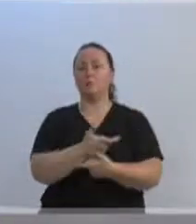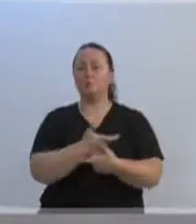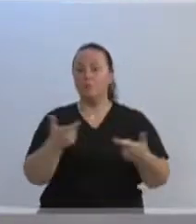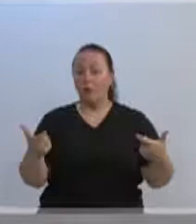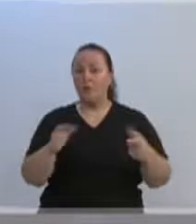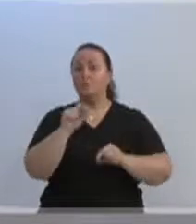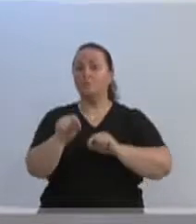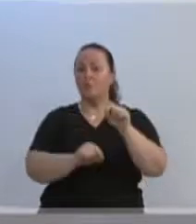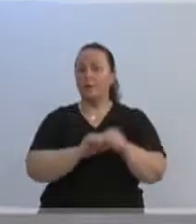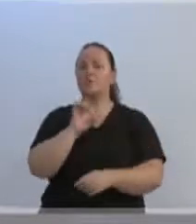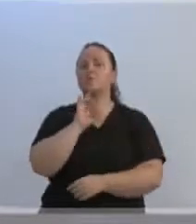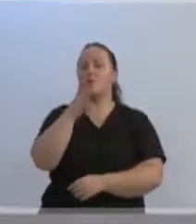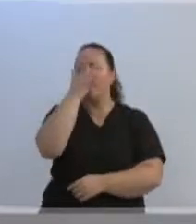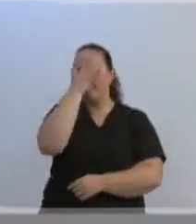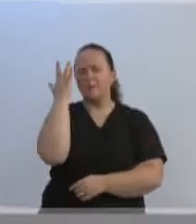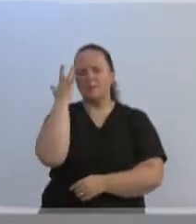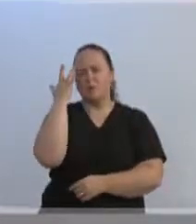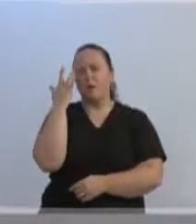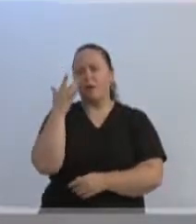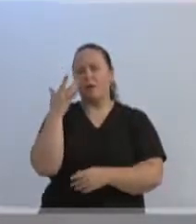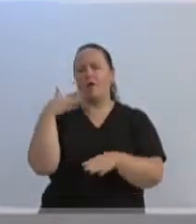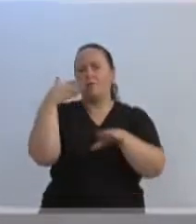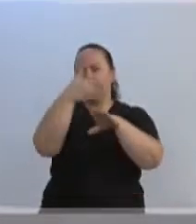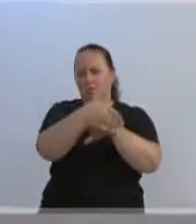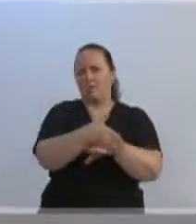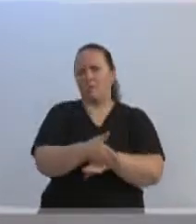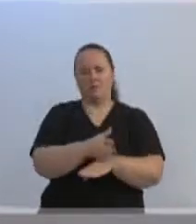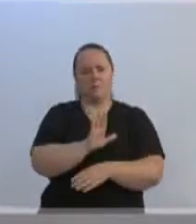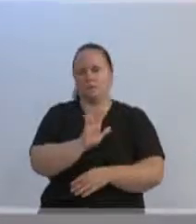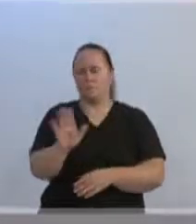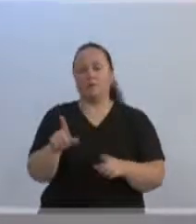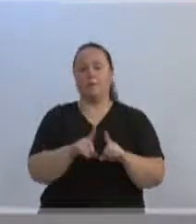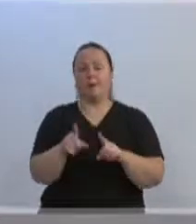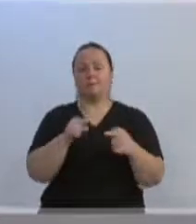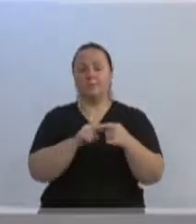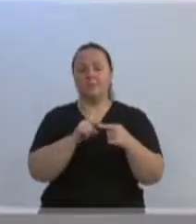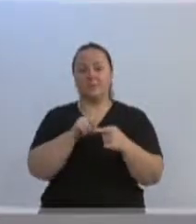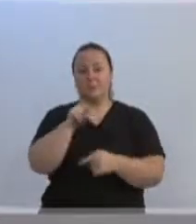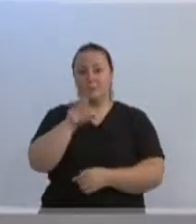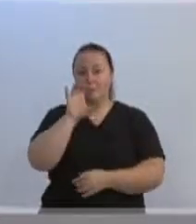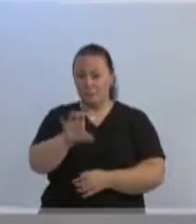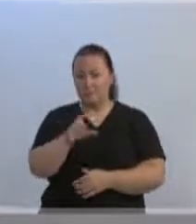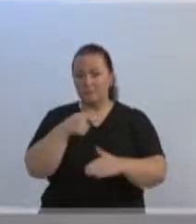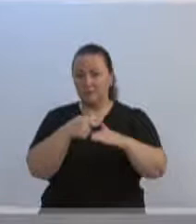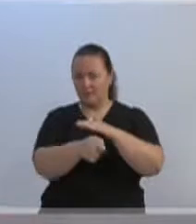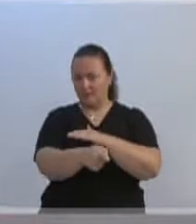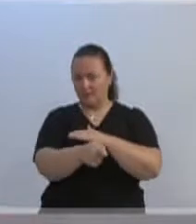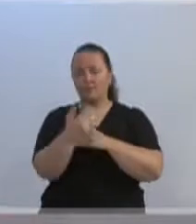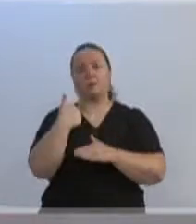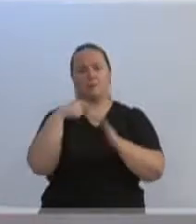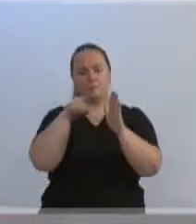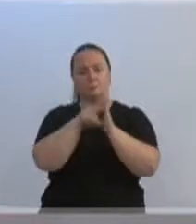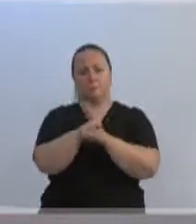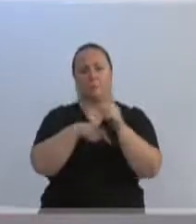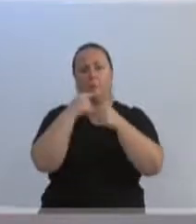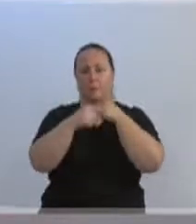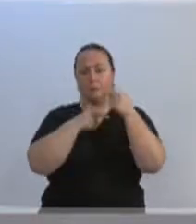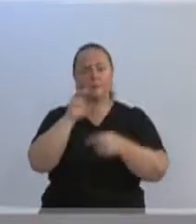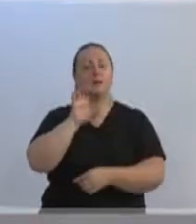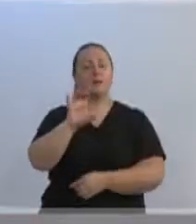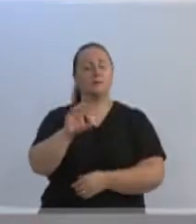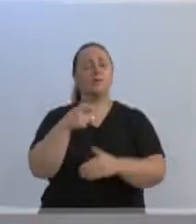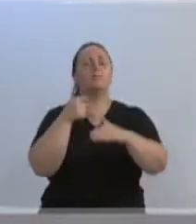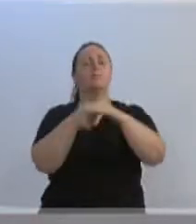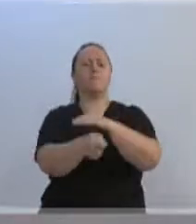um andarilho só que entraram e acessaram a rodoviária é esse tipo de investimento que eu pergunto o que está sendo feito nesse sentido de